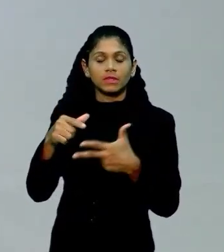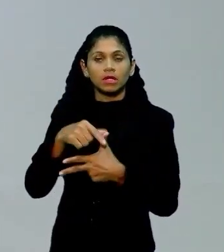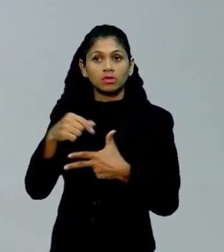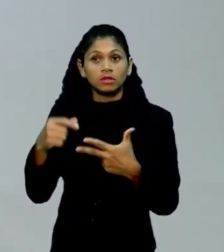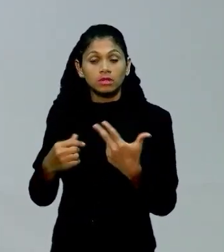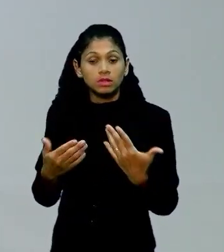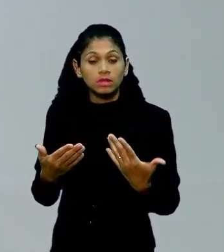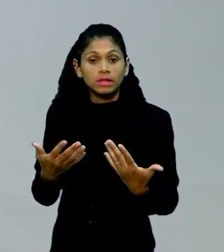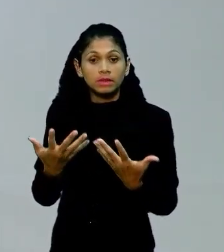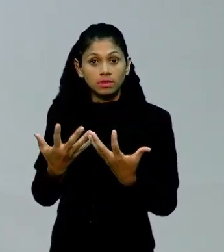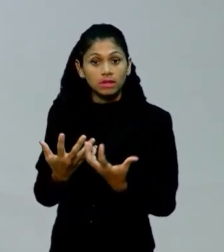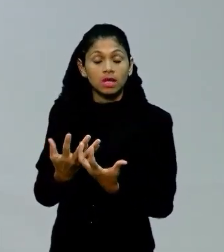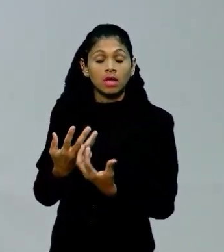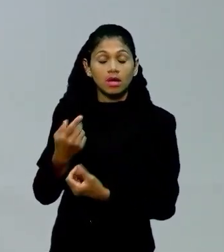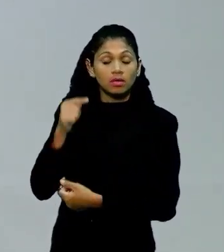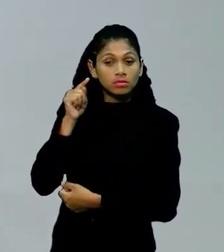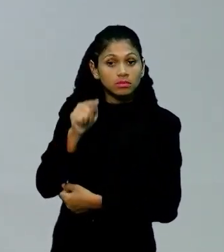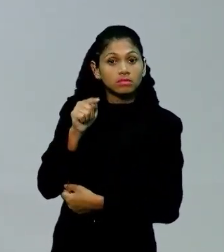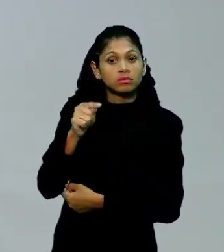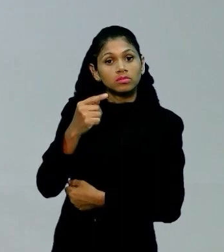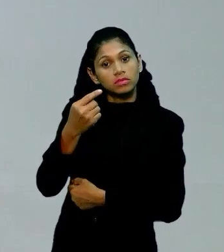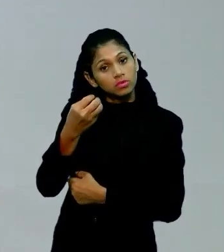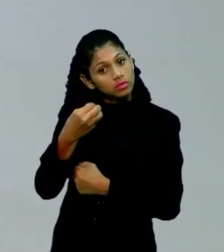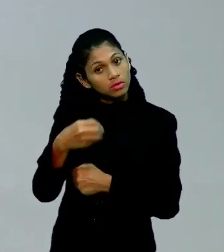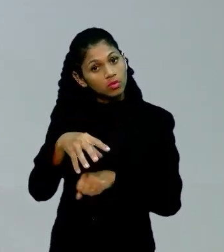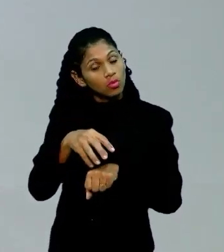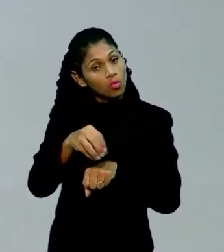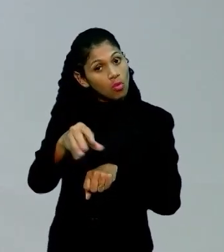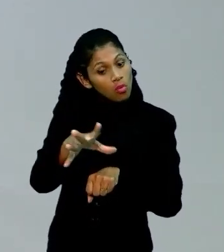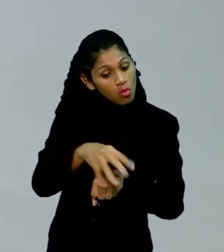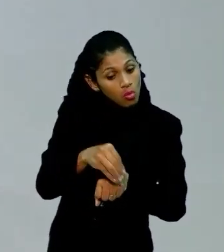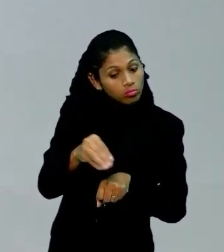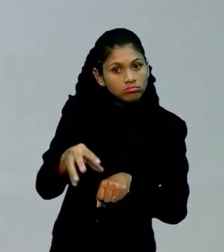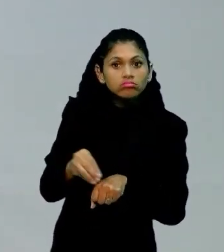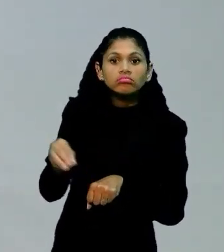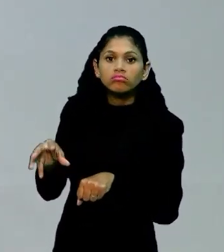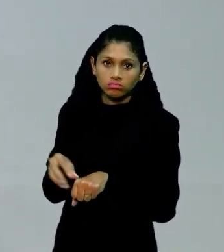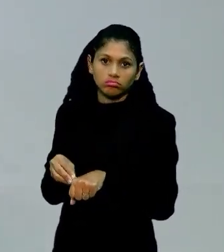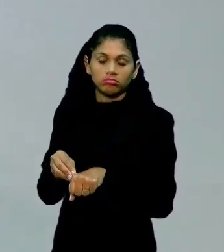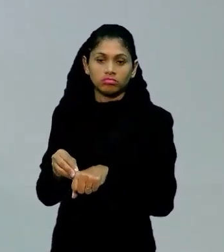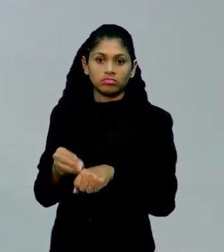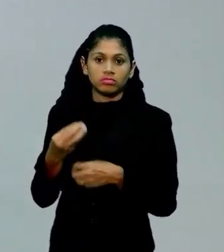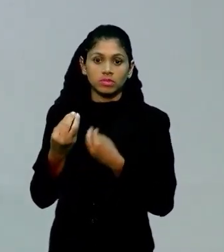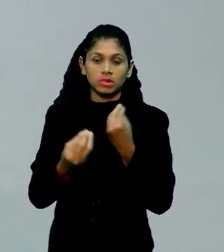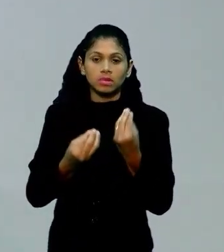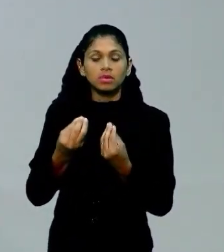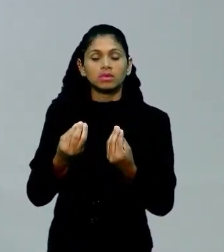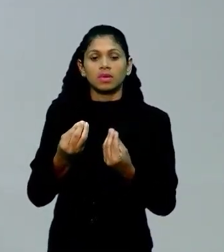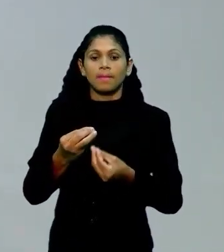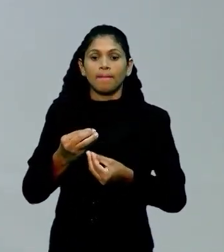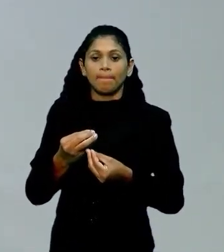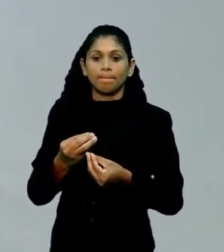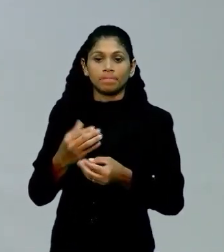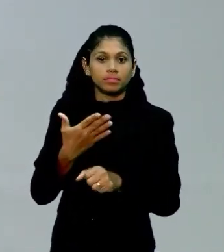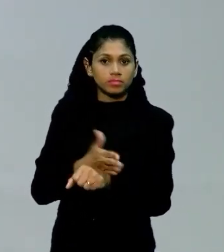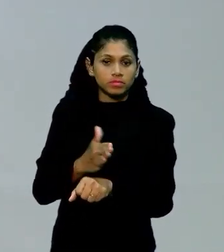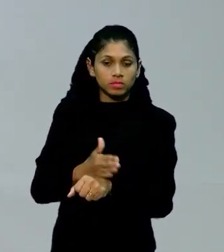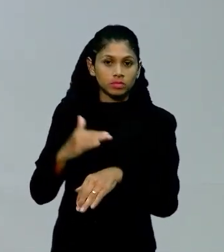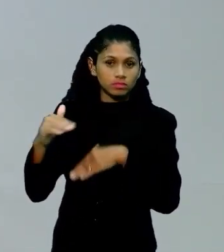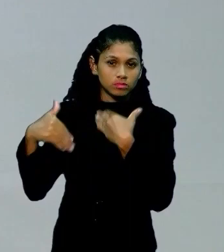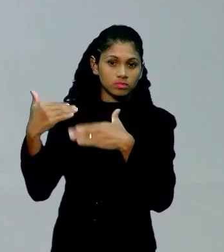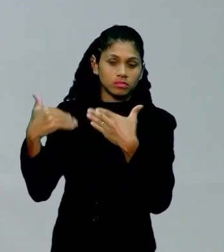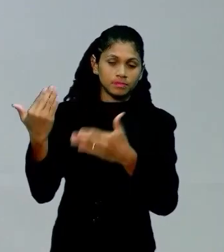você seja um ser pensante que você consiga refletir e analisar como aquilo na PR prática se desenvolve então você precisa interpretar e a